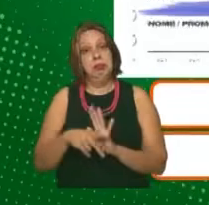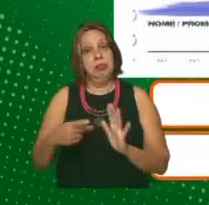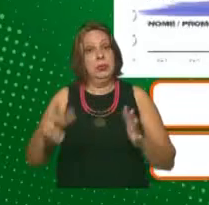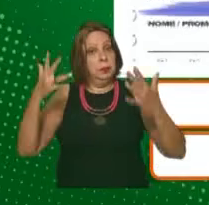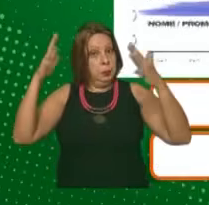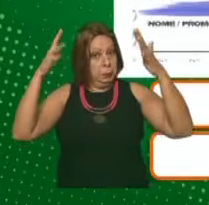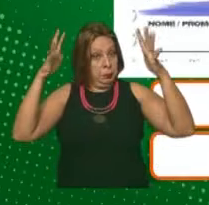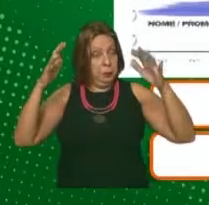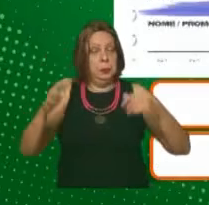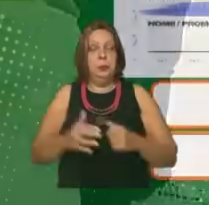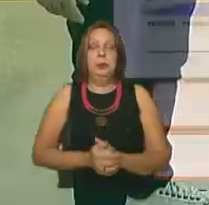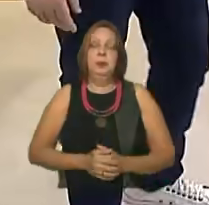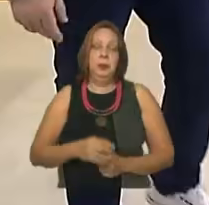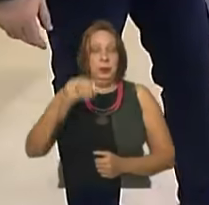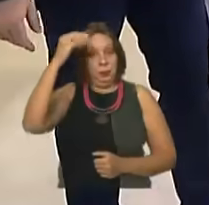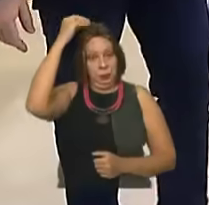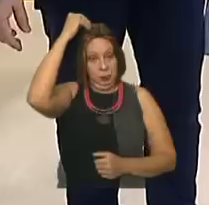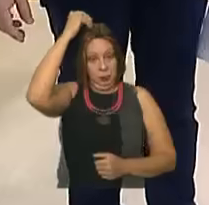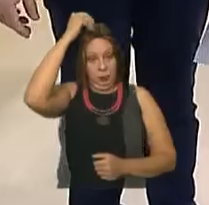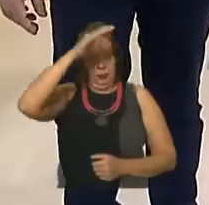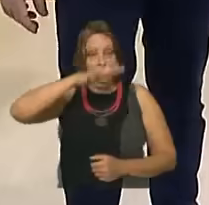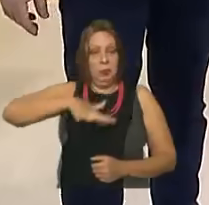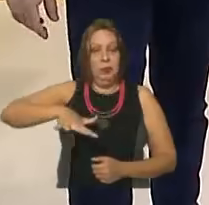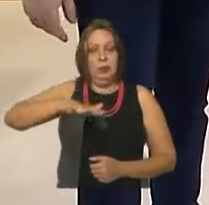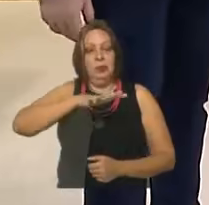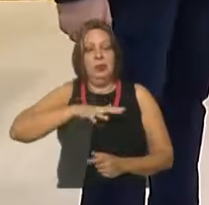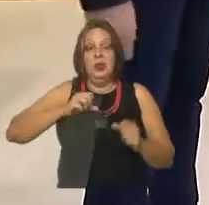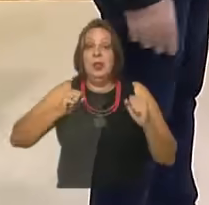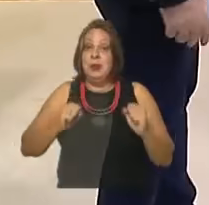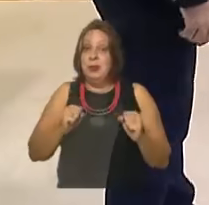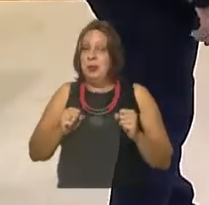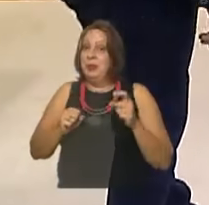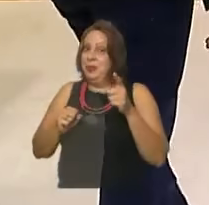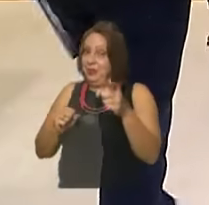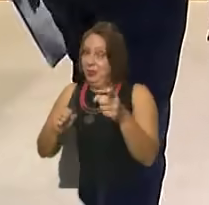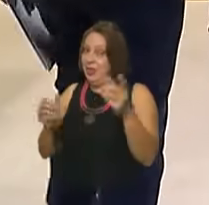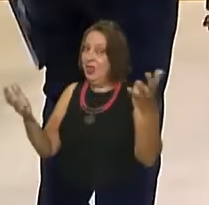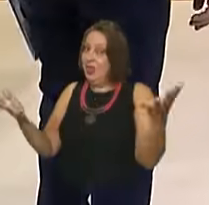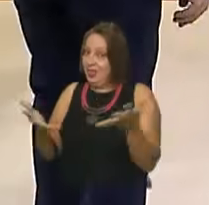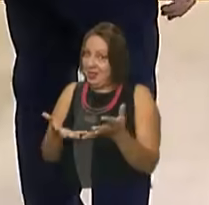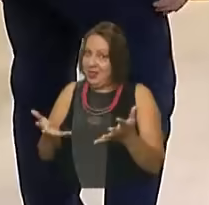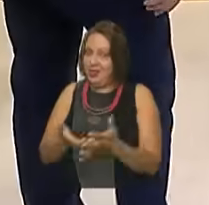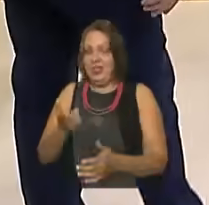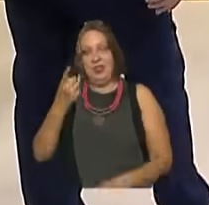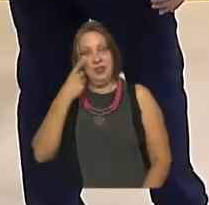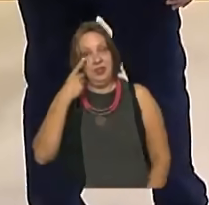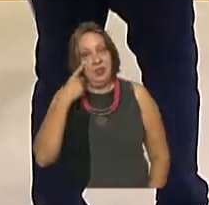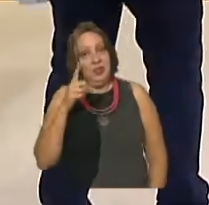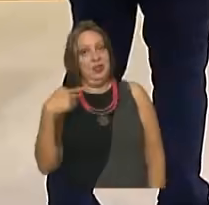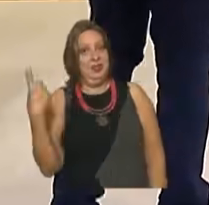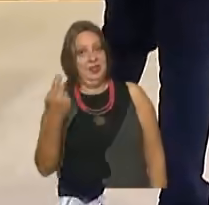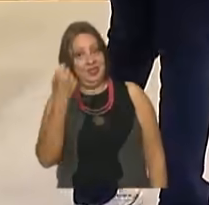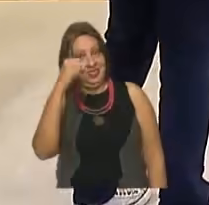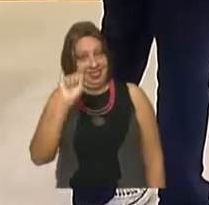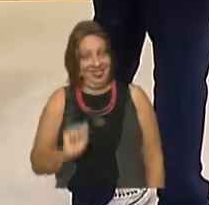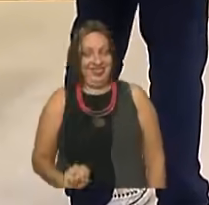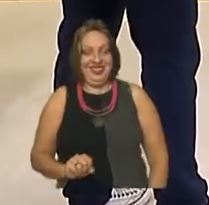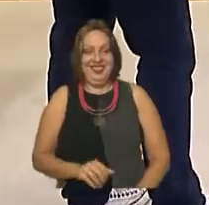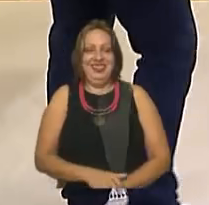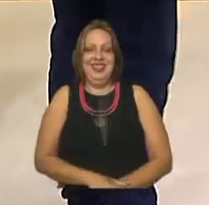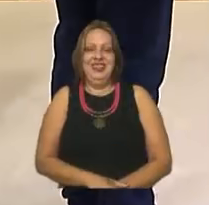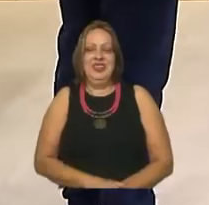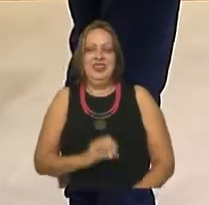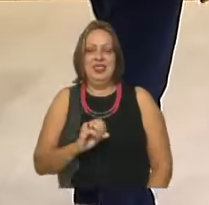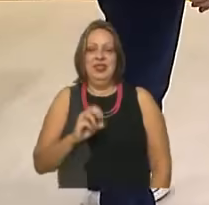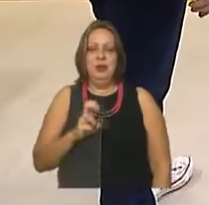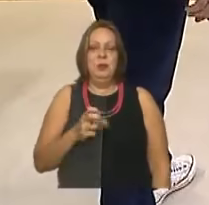vocês, Regional São Cristóvão. Pode ser você e pode ser agora. É o que a gente vai conferir no Gira Sergipe, R$500,